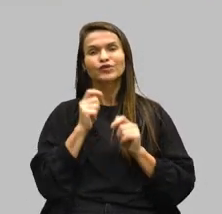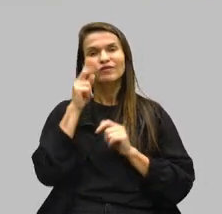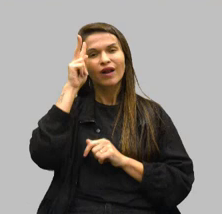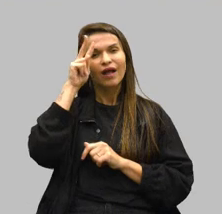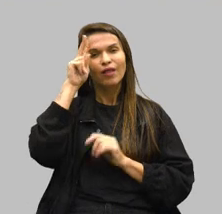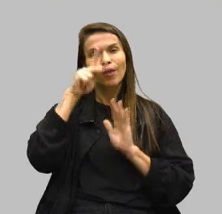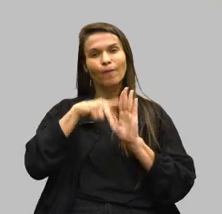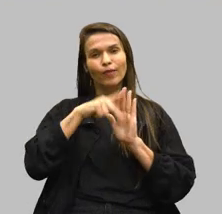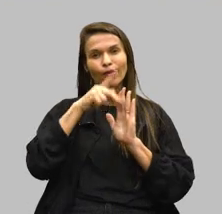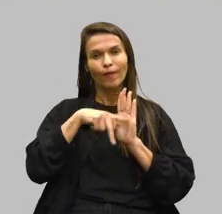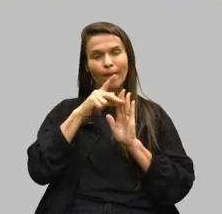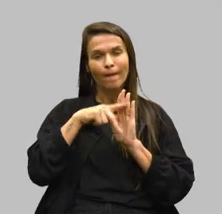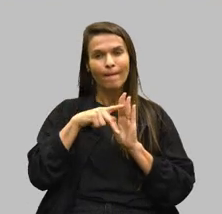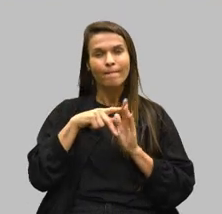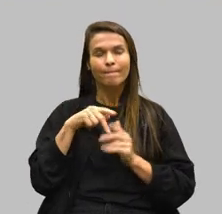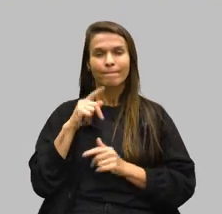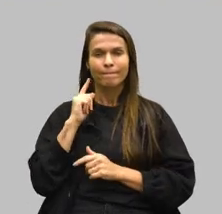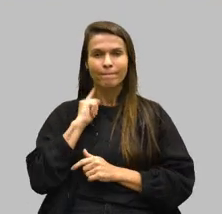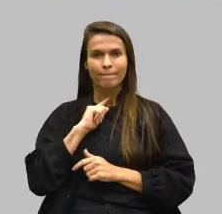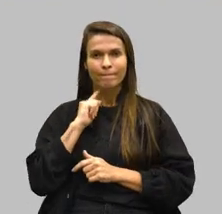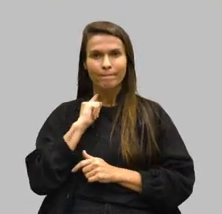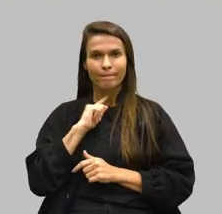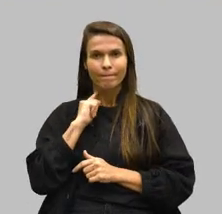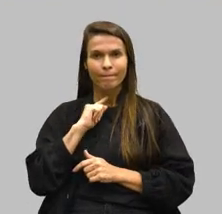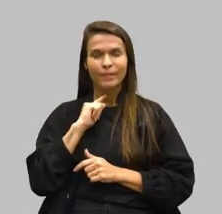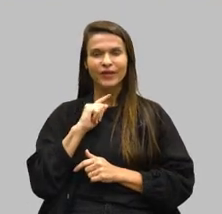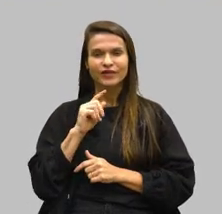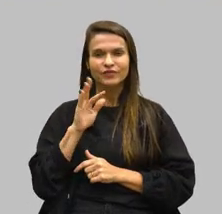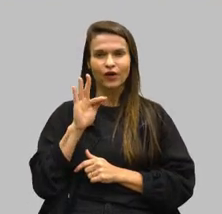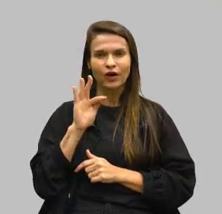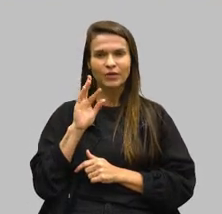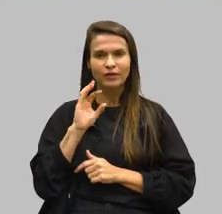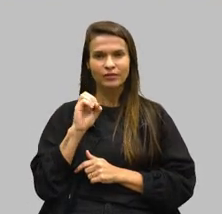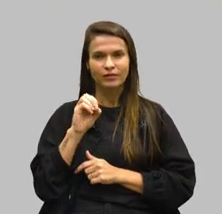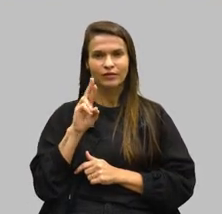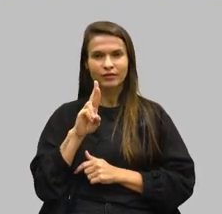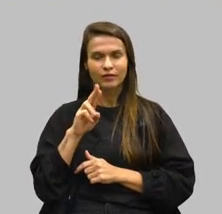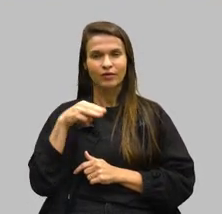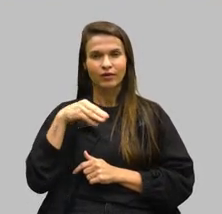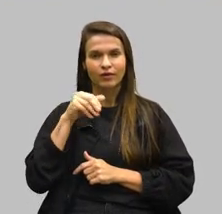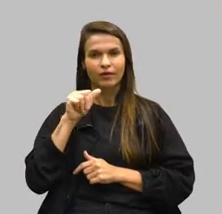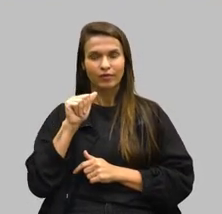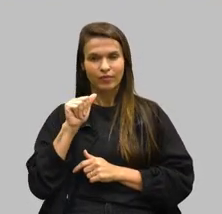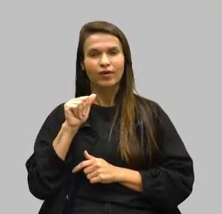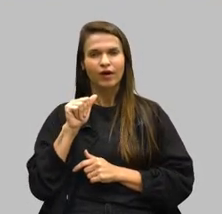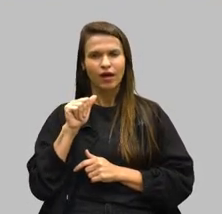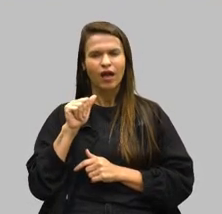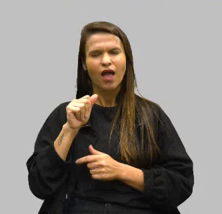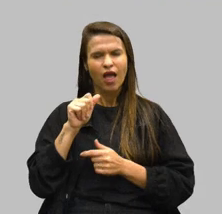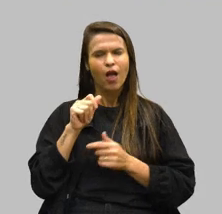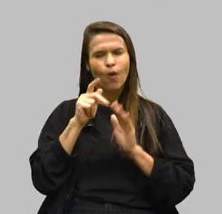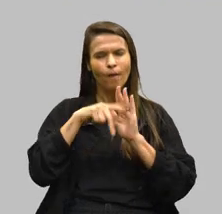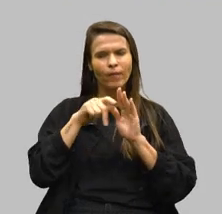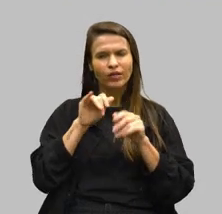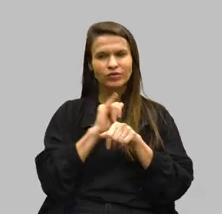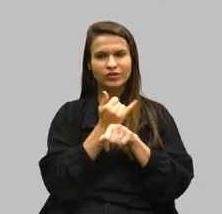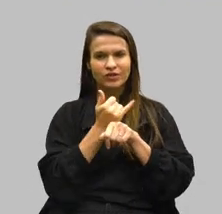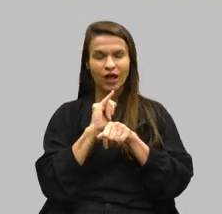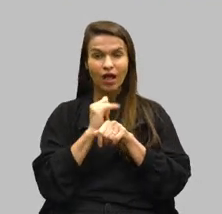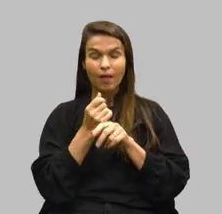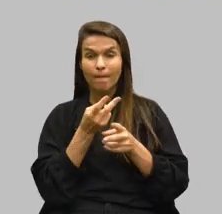programa Minas forma o programa Minas forma hoje tido como programa estratégico da cedes ele prevê